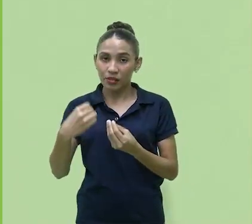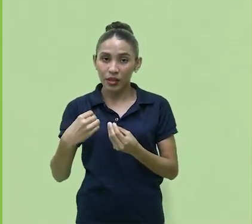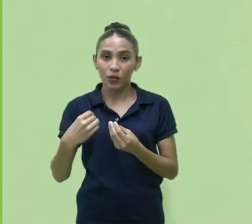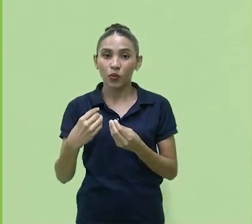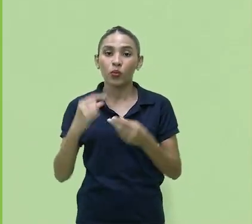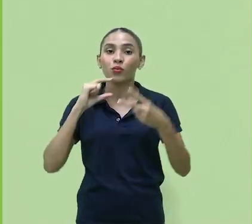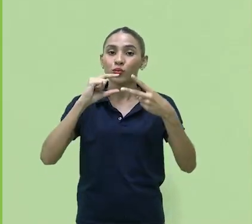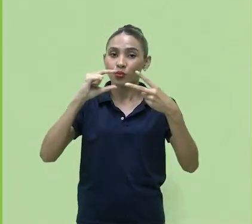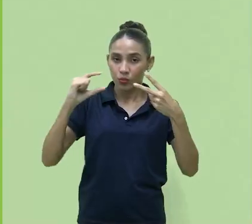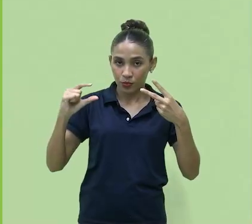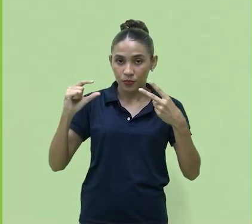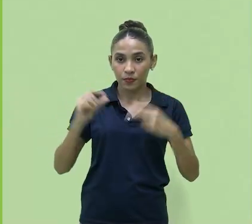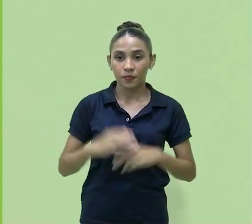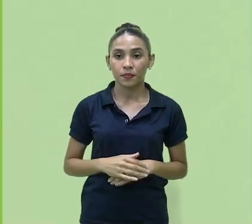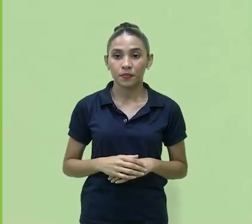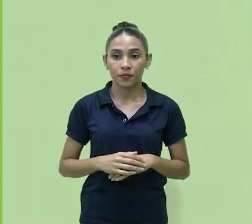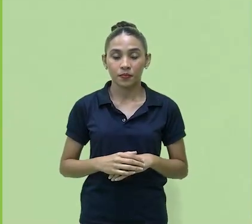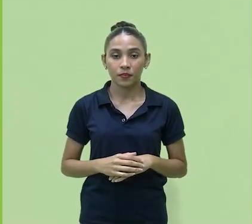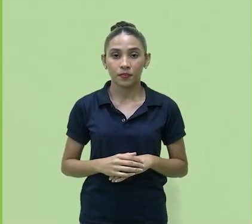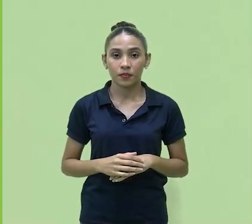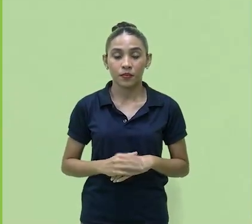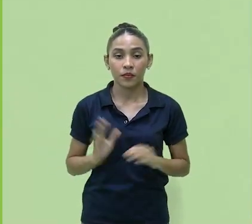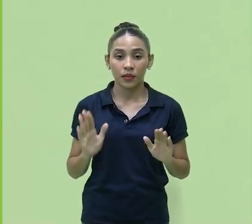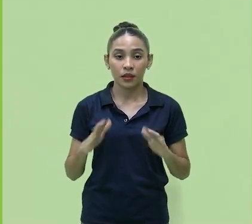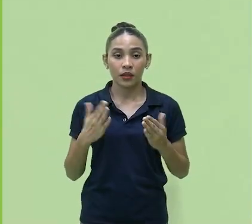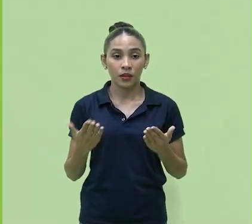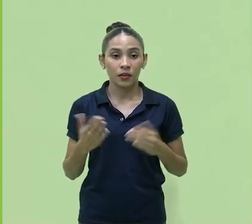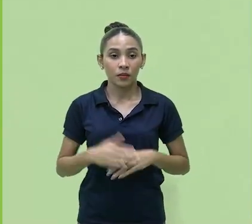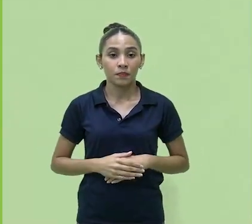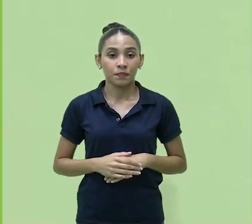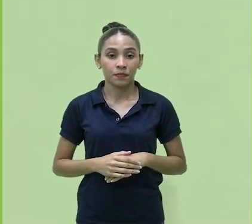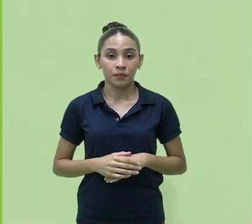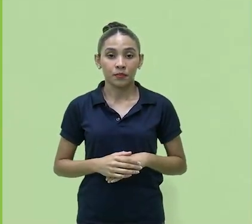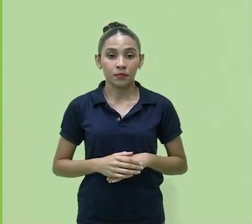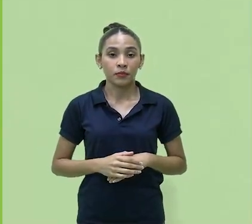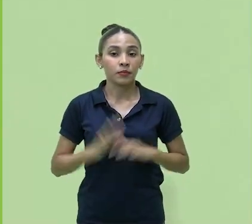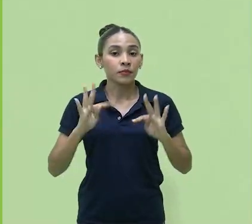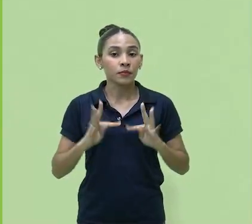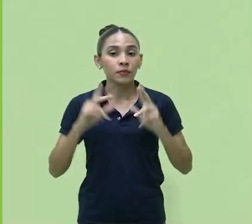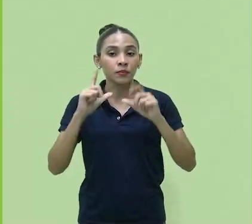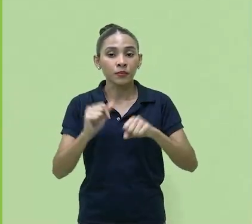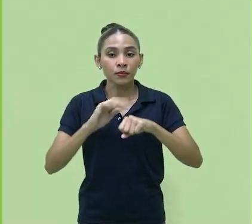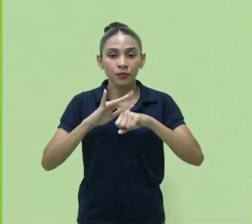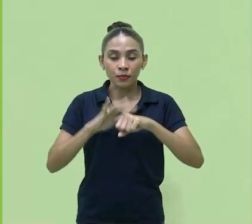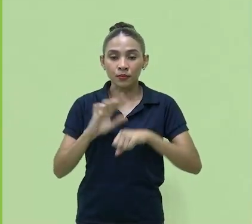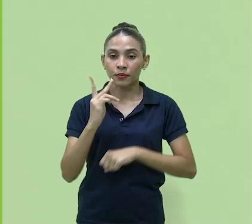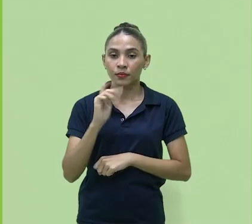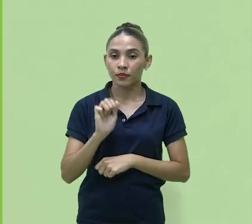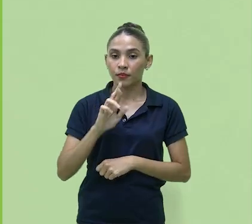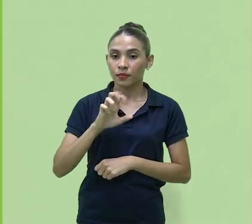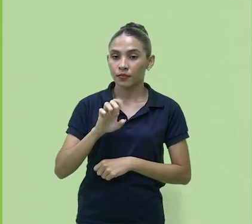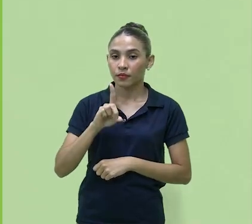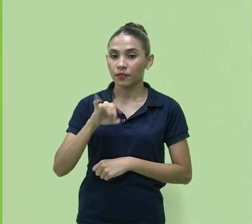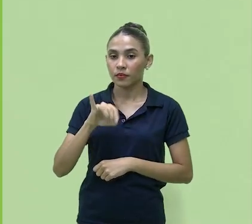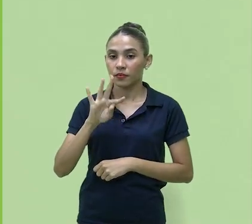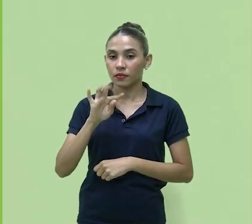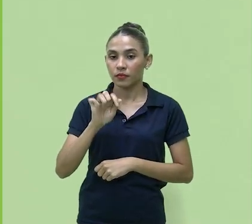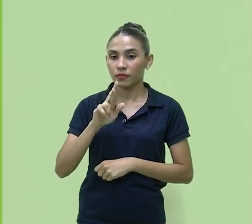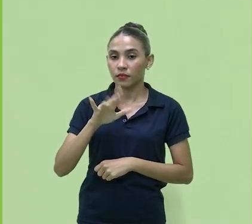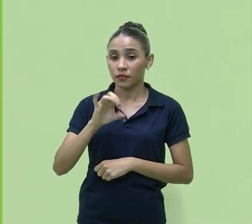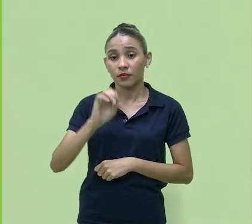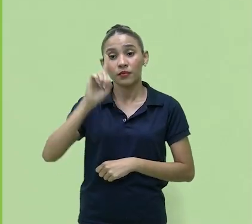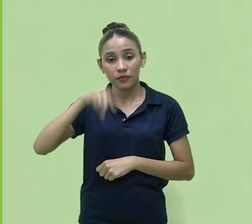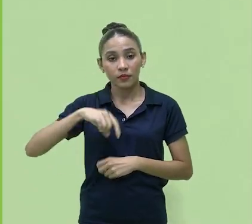entre uma e outra, né? Então, em outras palavras, todas as doenças hereditárias, elas são